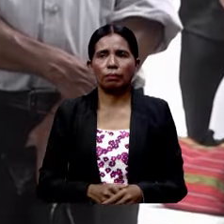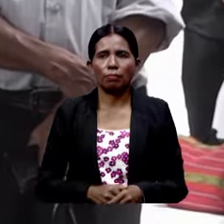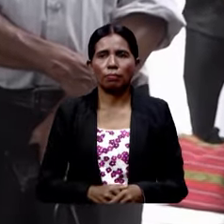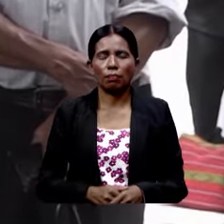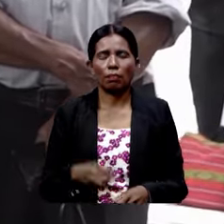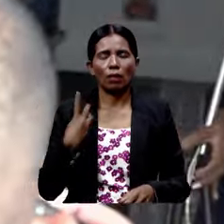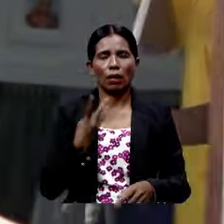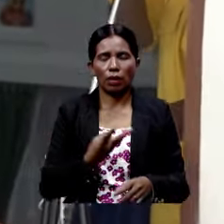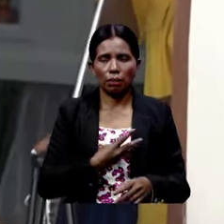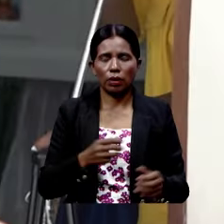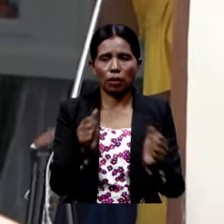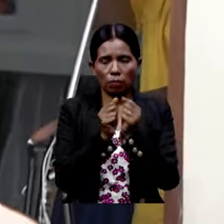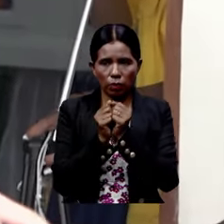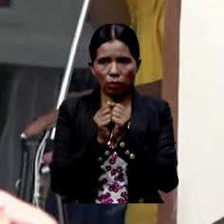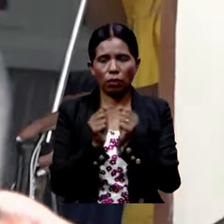Abse muito goíbe.